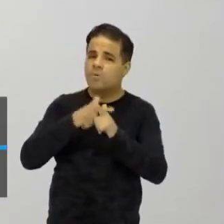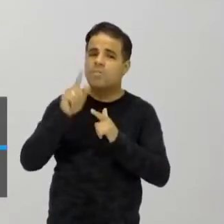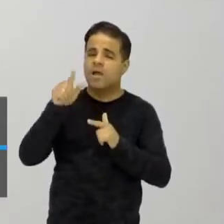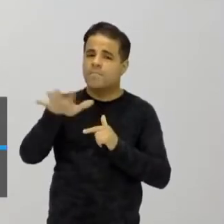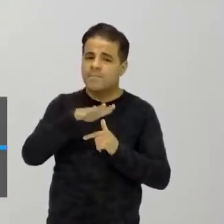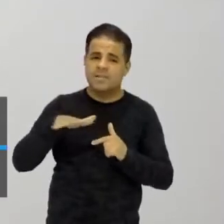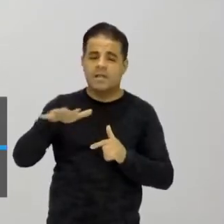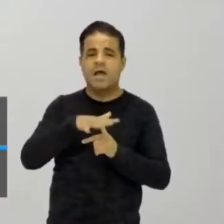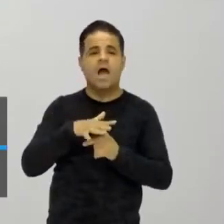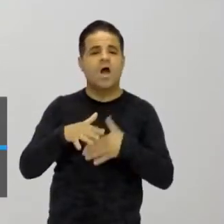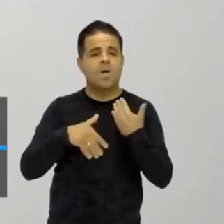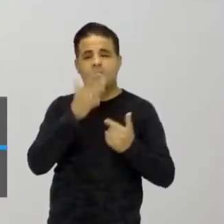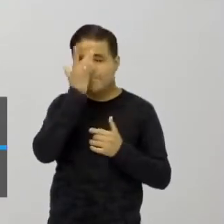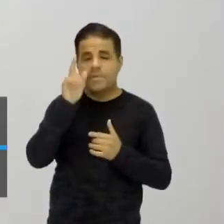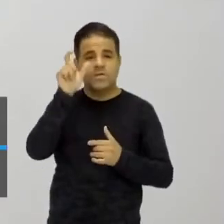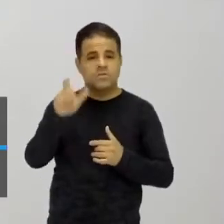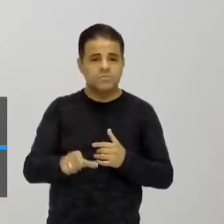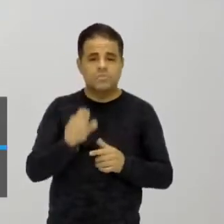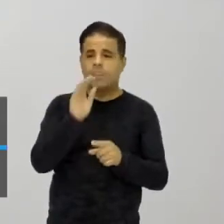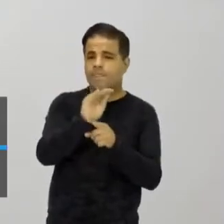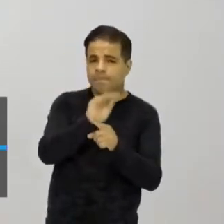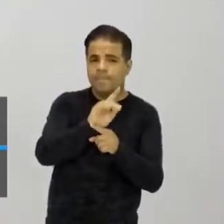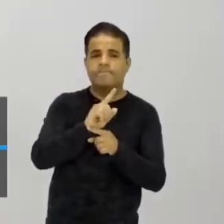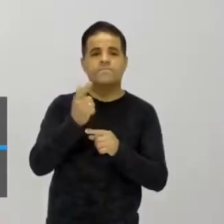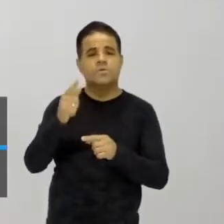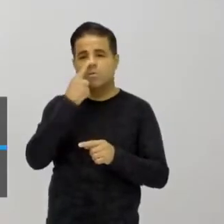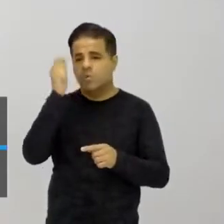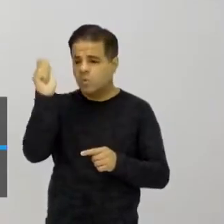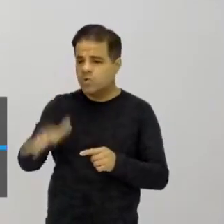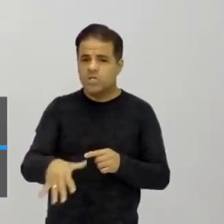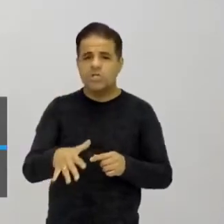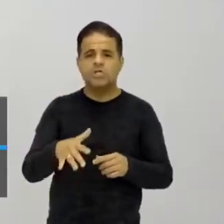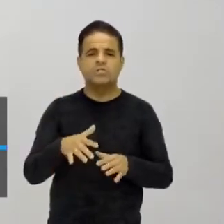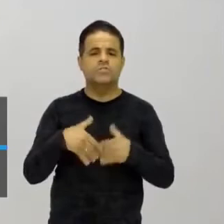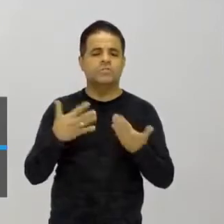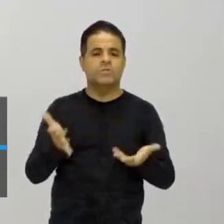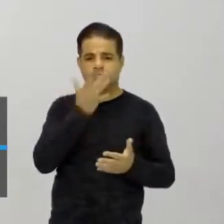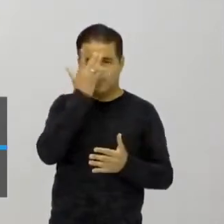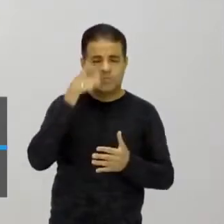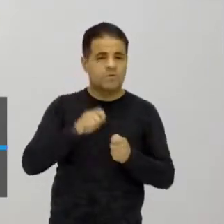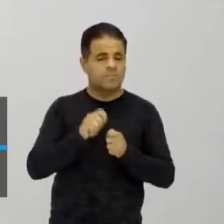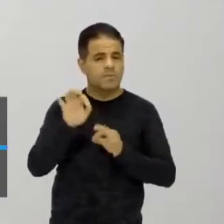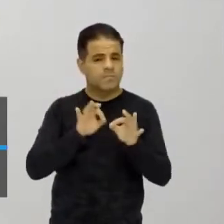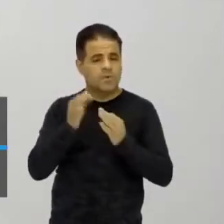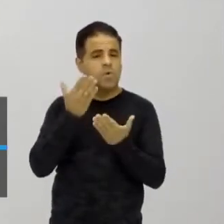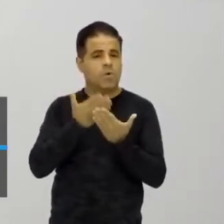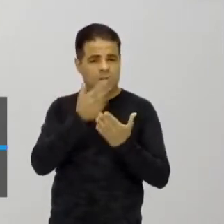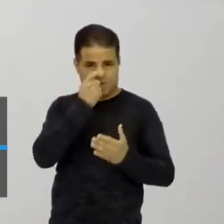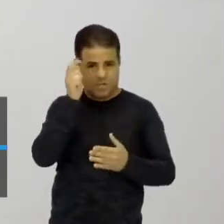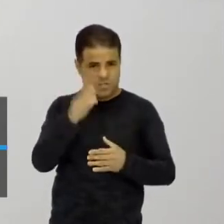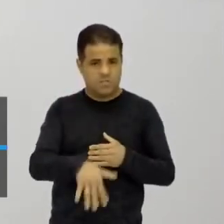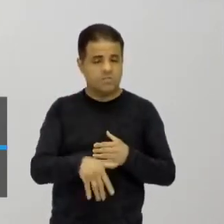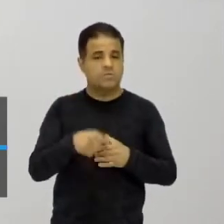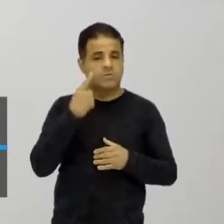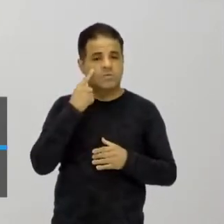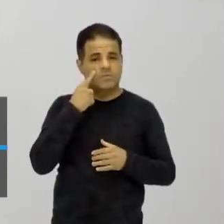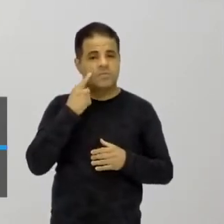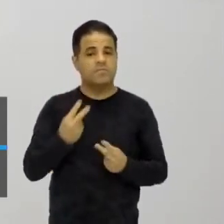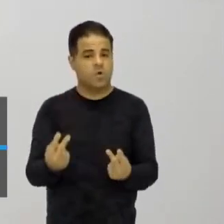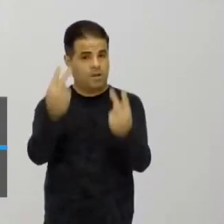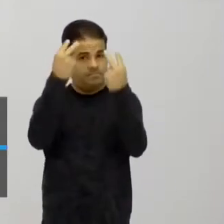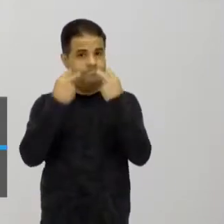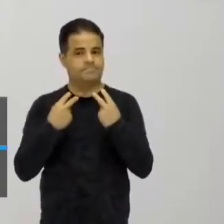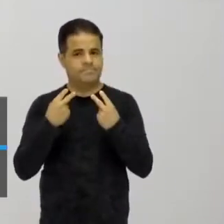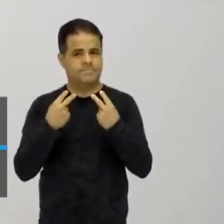ambiental, a pessoa que cuida, o lixo é o cara que fez o lixo e tal. A gente tem que olhar um pouquinho mais para si,